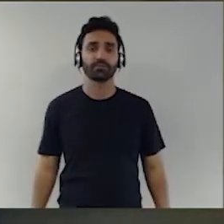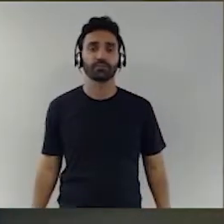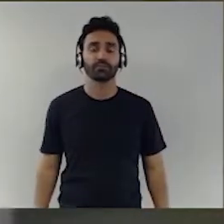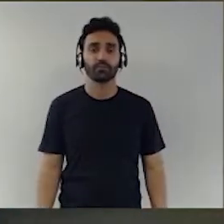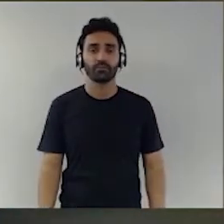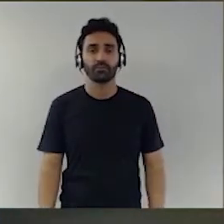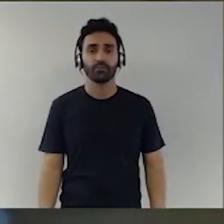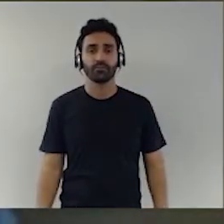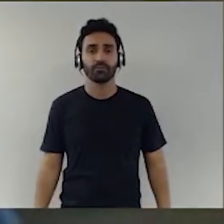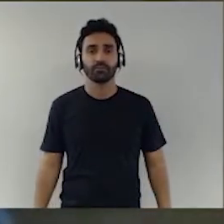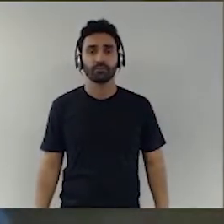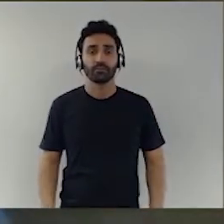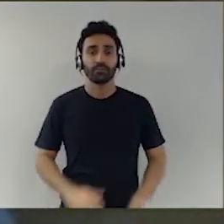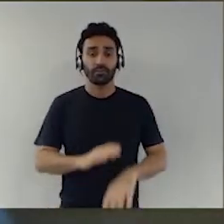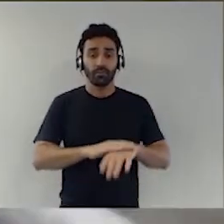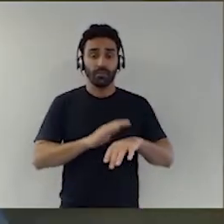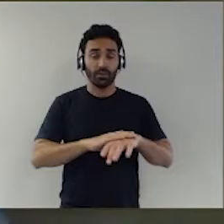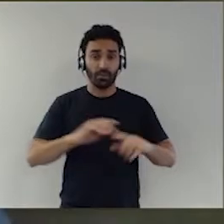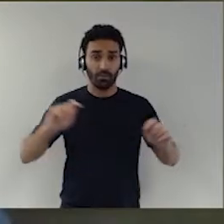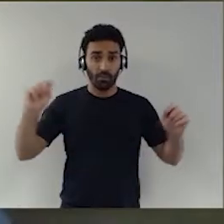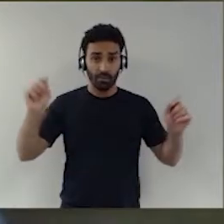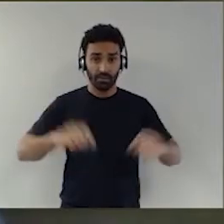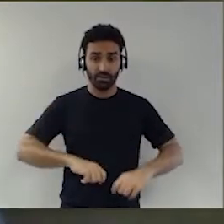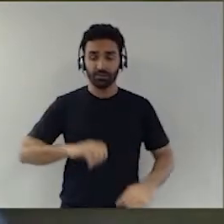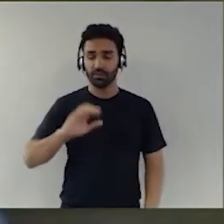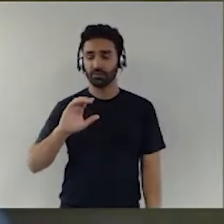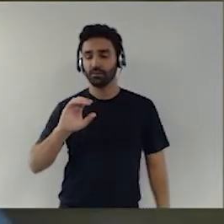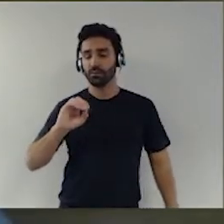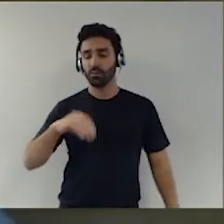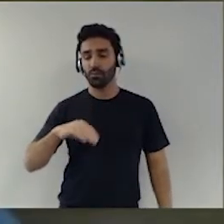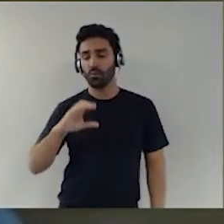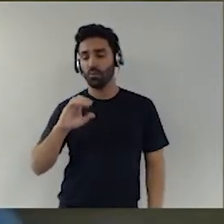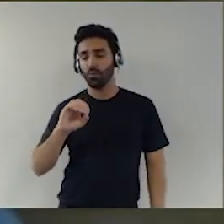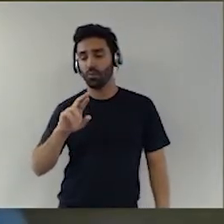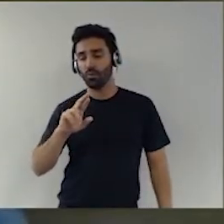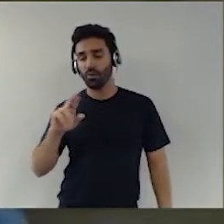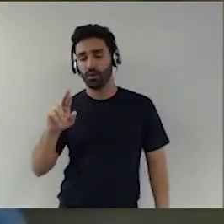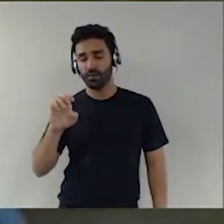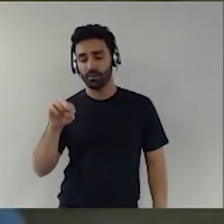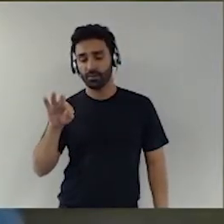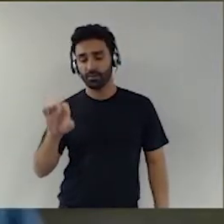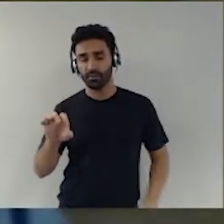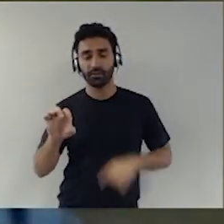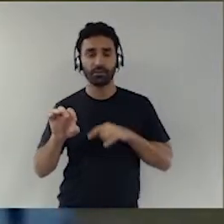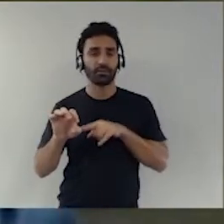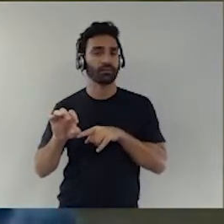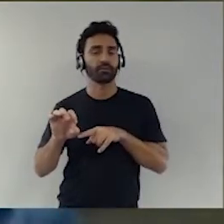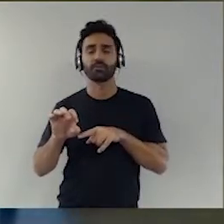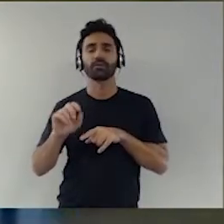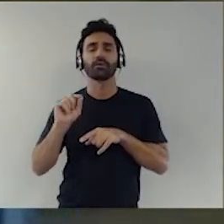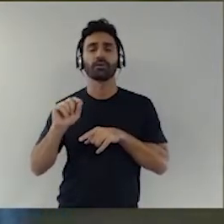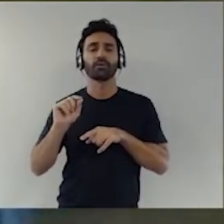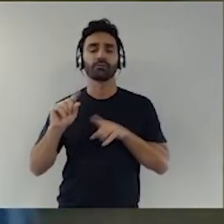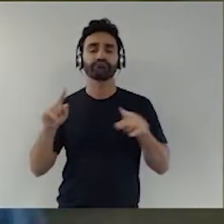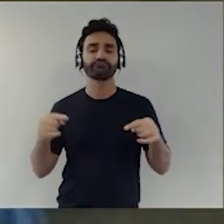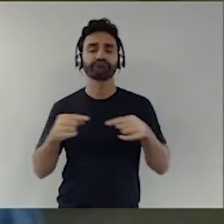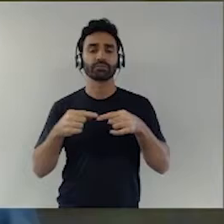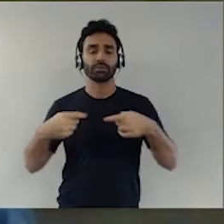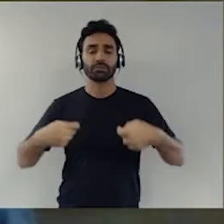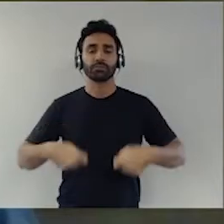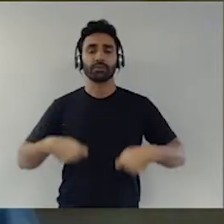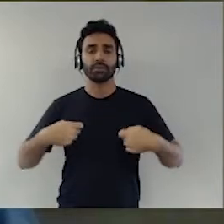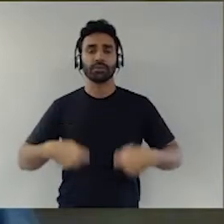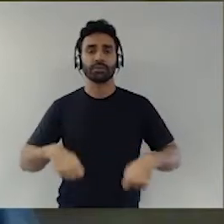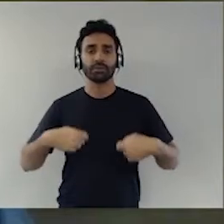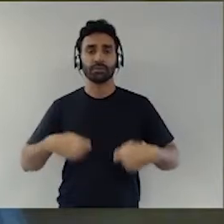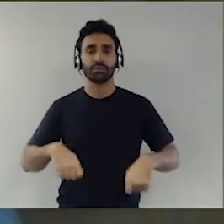Bom, a lógica da competência concorrente, como já foi destacado pelos colegas que me antecederam, leva em conta justamente a necessidade de que